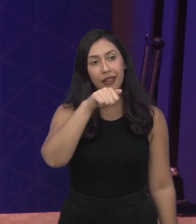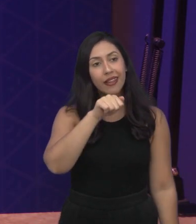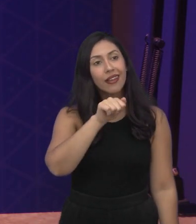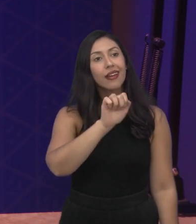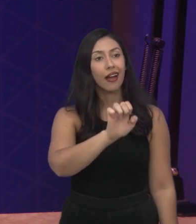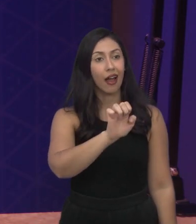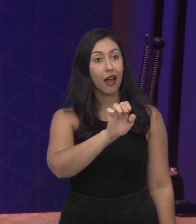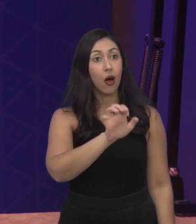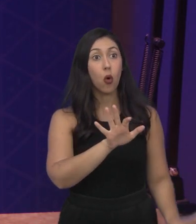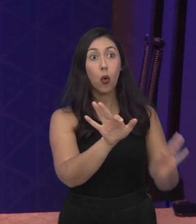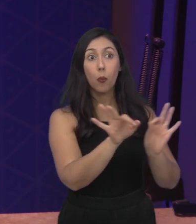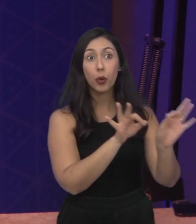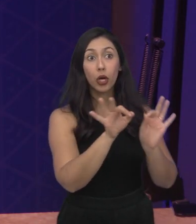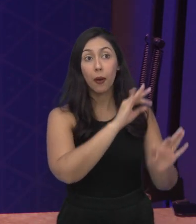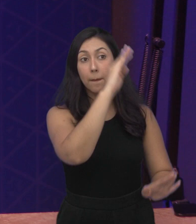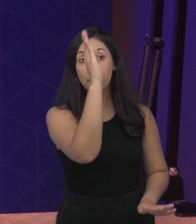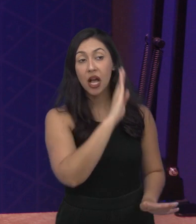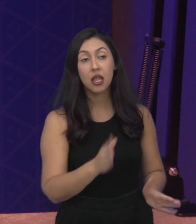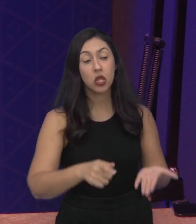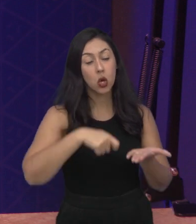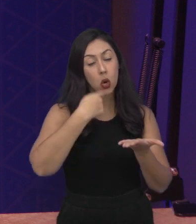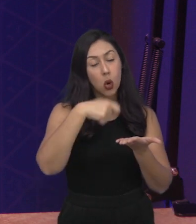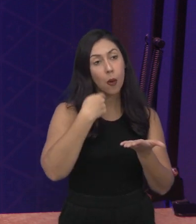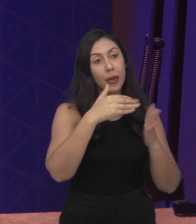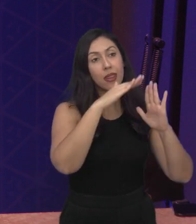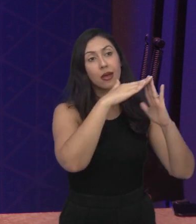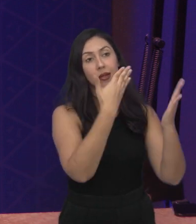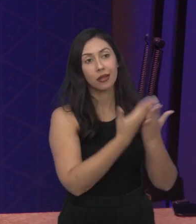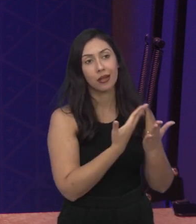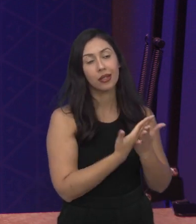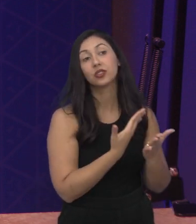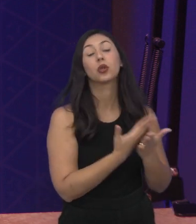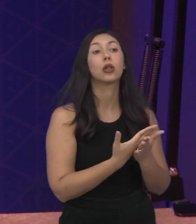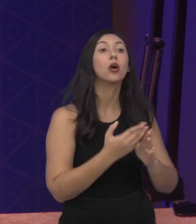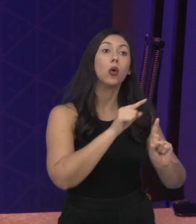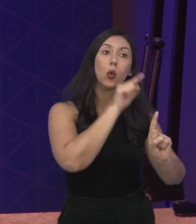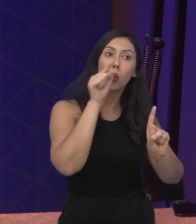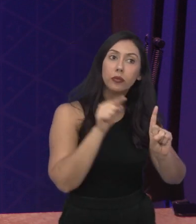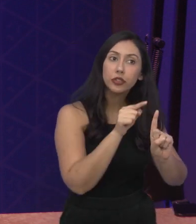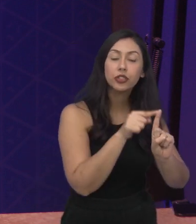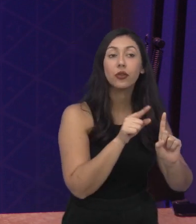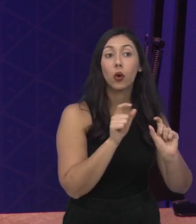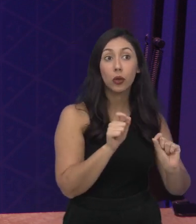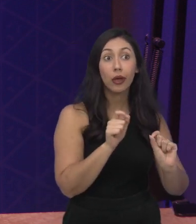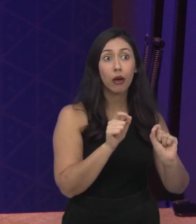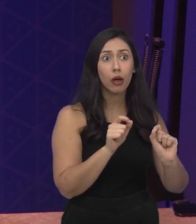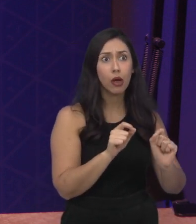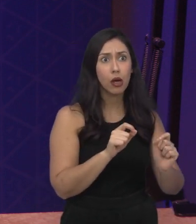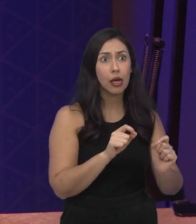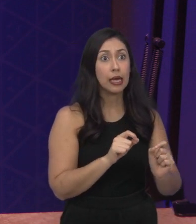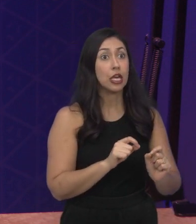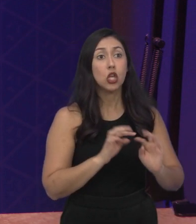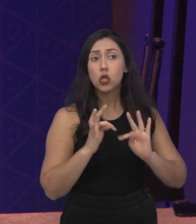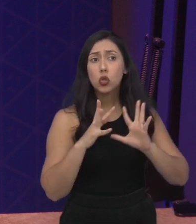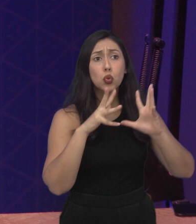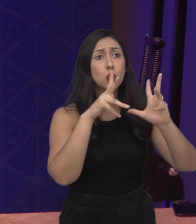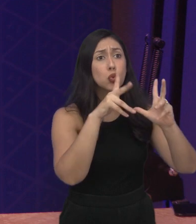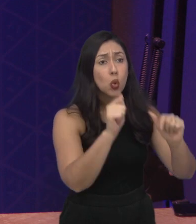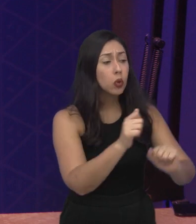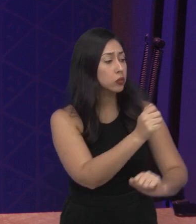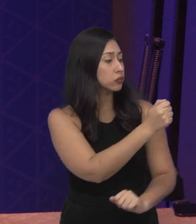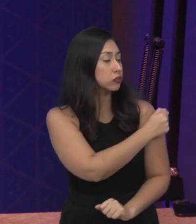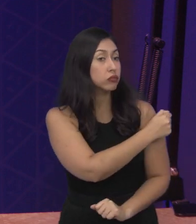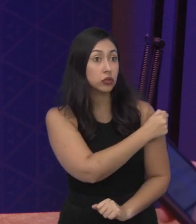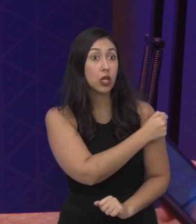de Alimentação Escolar, que é o PNAE, que o objetivo, então, é garantir alimentação aos alunos de toda a